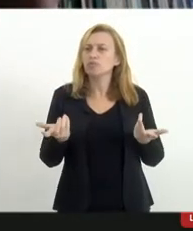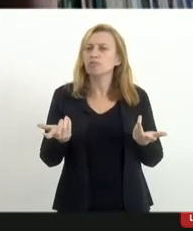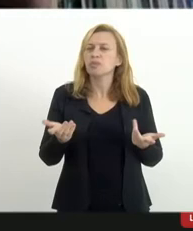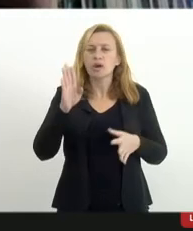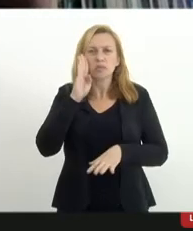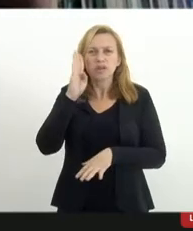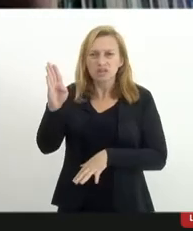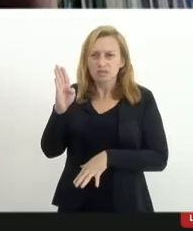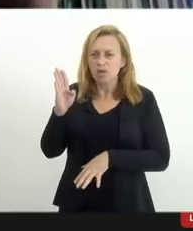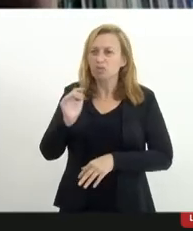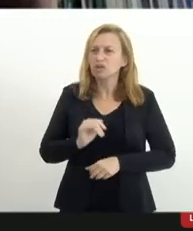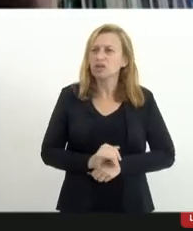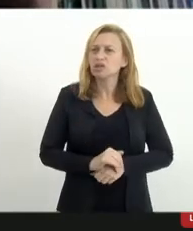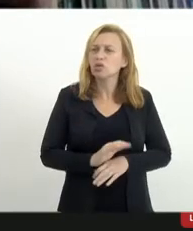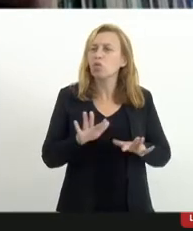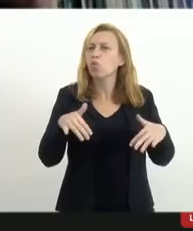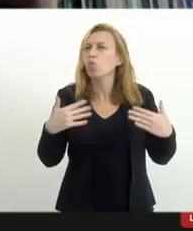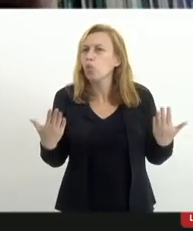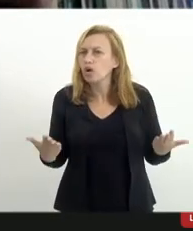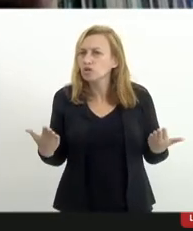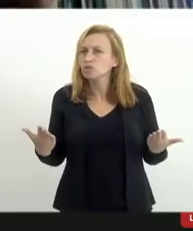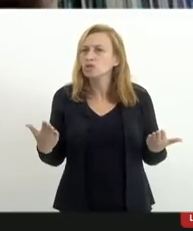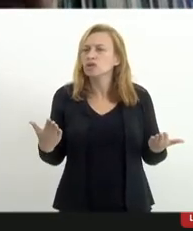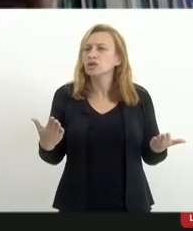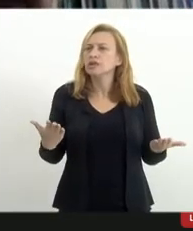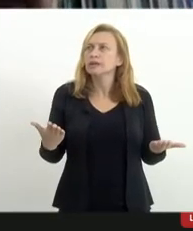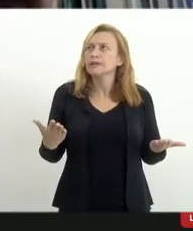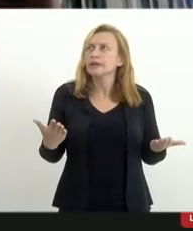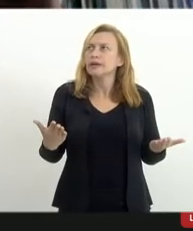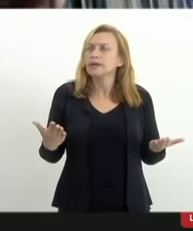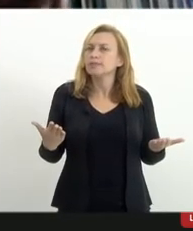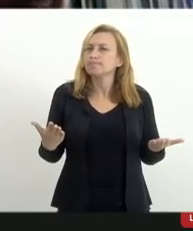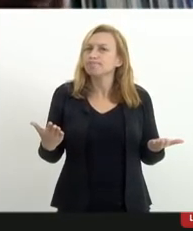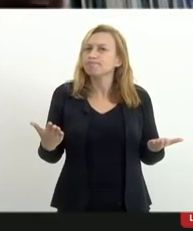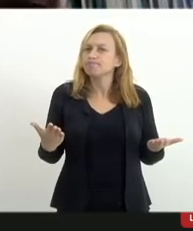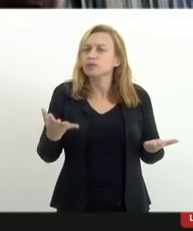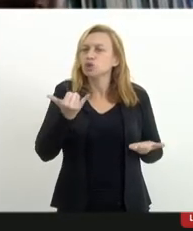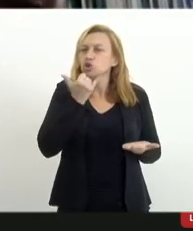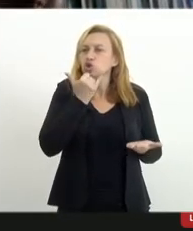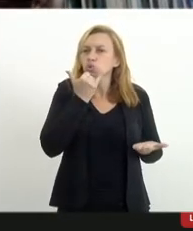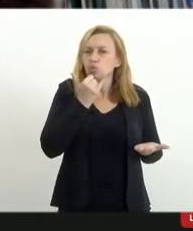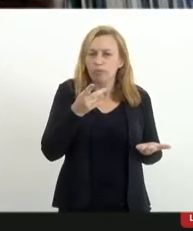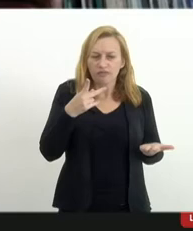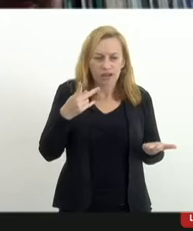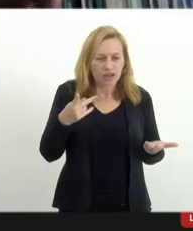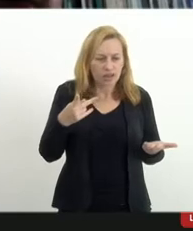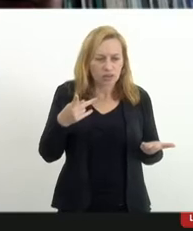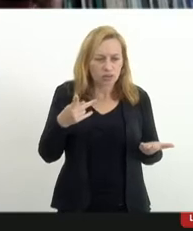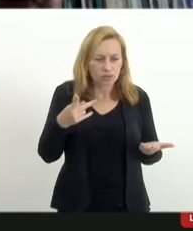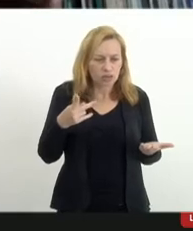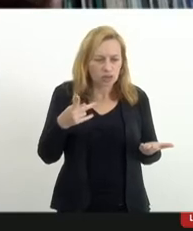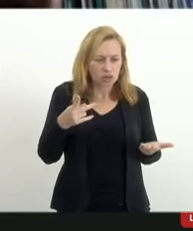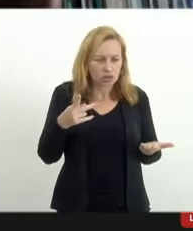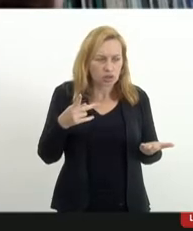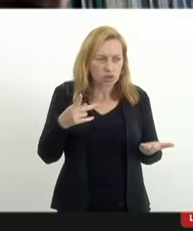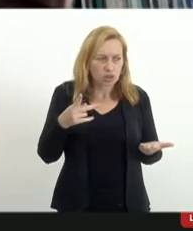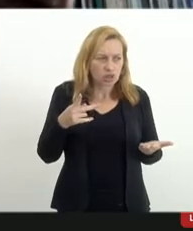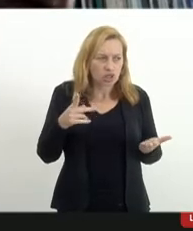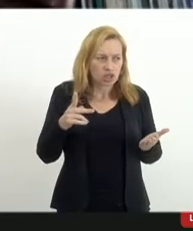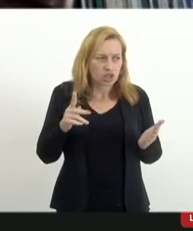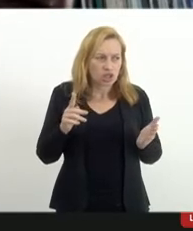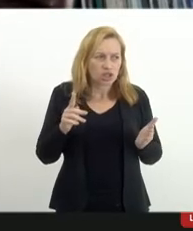que quando há uma, desculpe a expressão, mas uma sonegação de